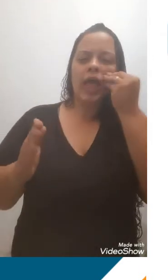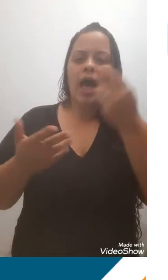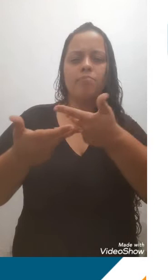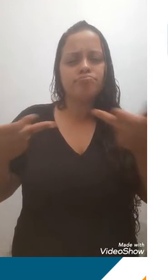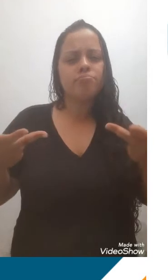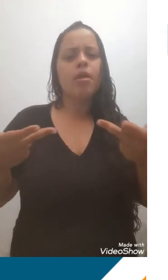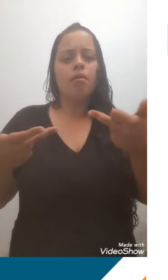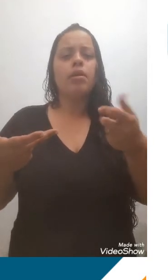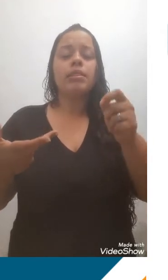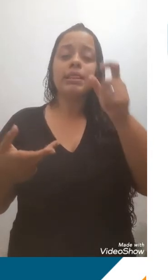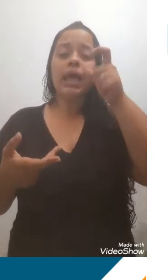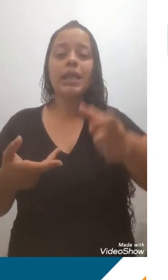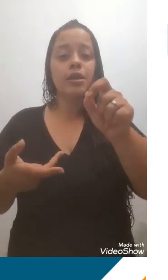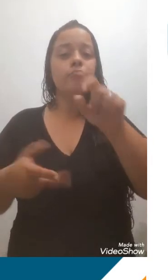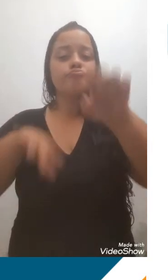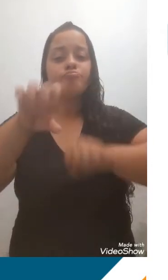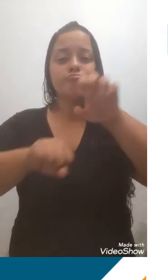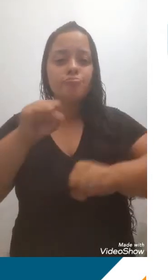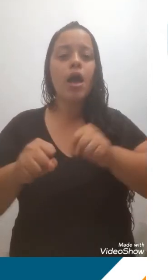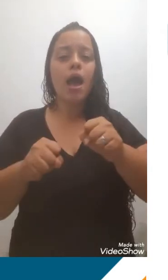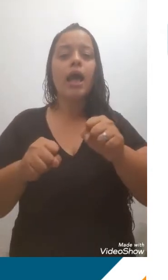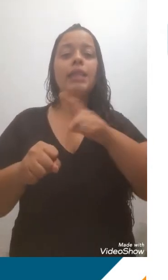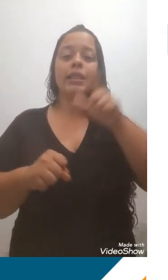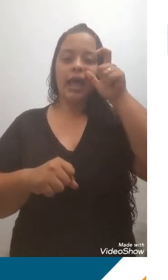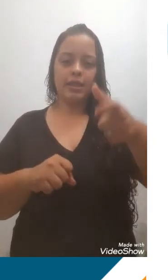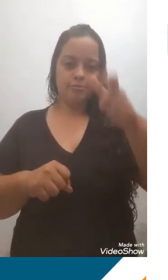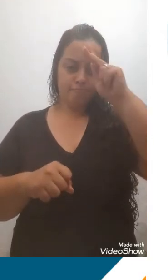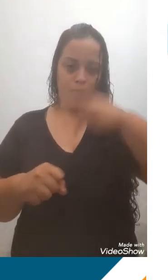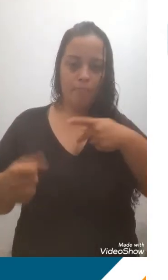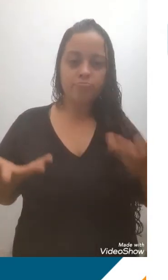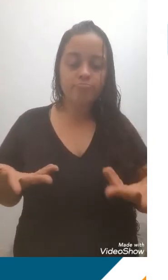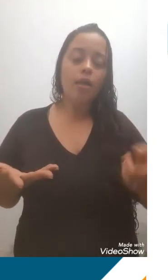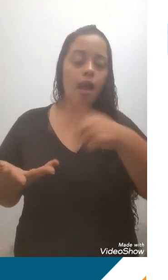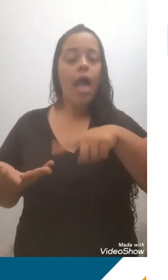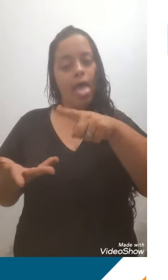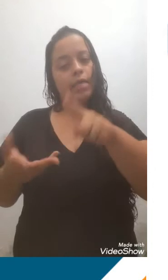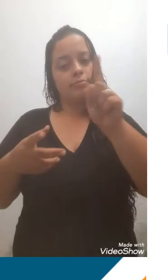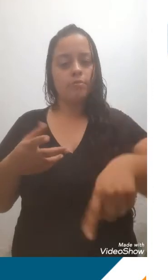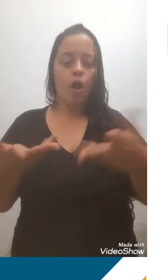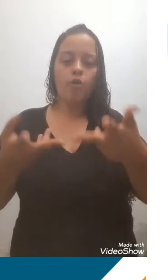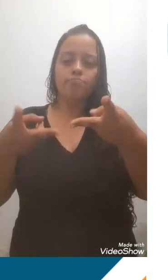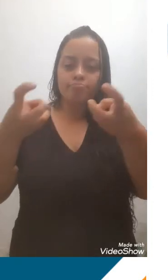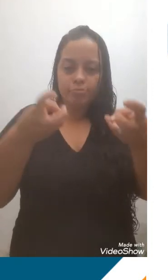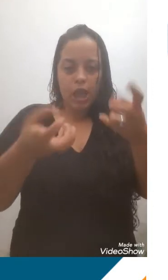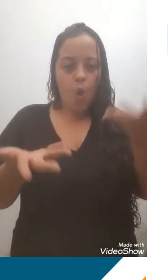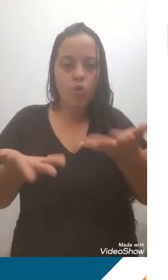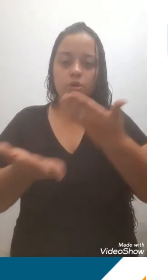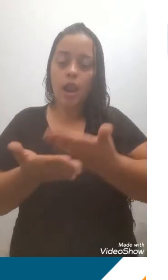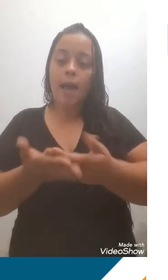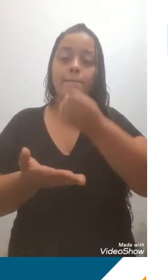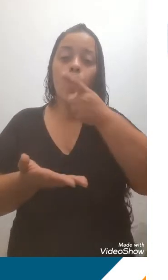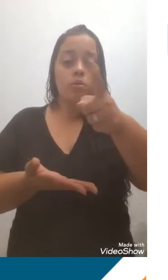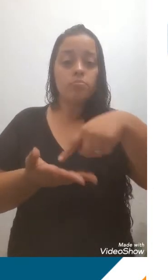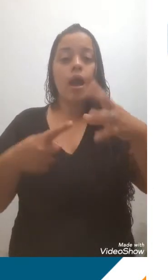de lutas, visando alcançar alguns determinados interesses. E é isso que a gente vai identificar aqui. Então, pessoal, papel e caneta